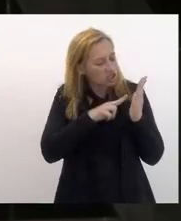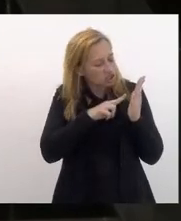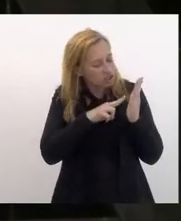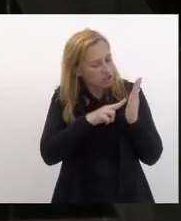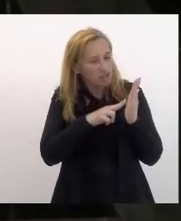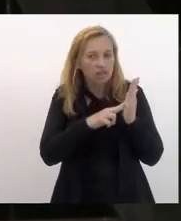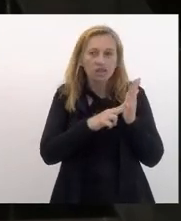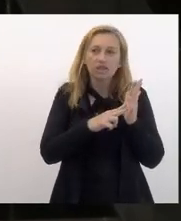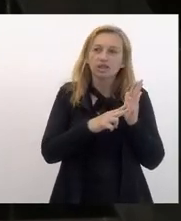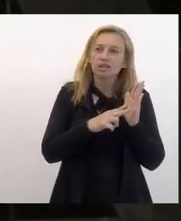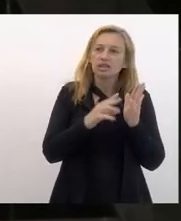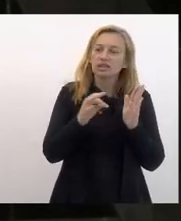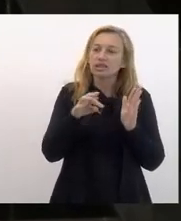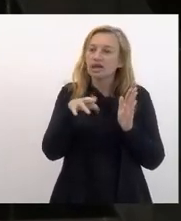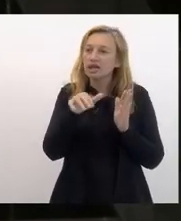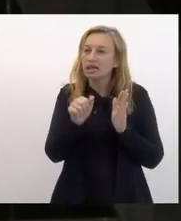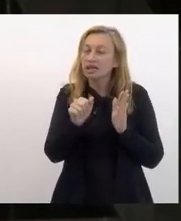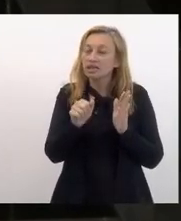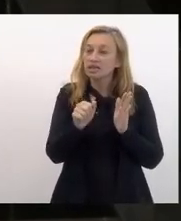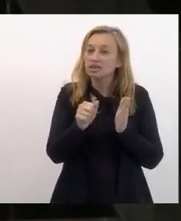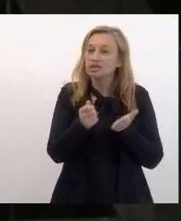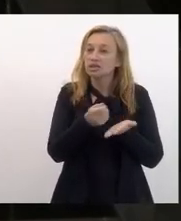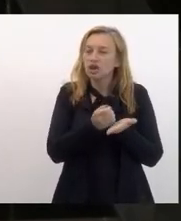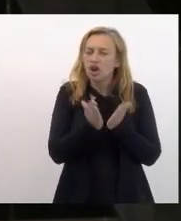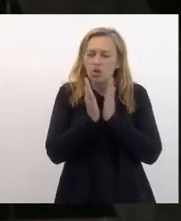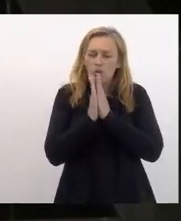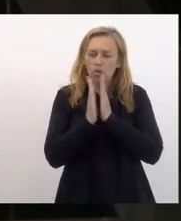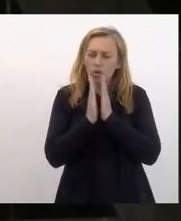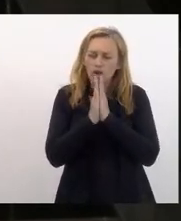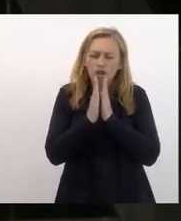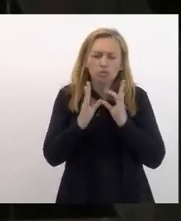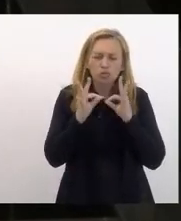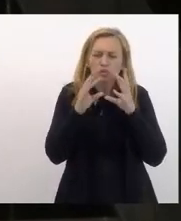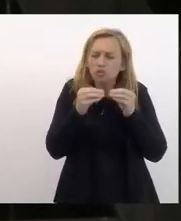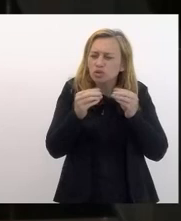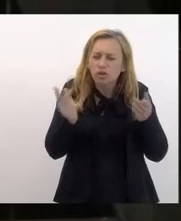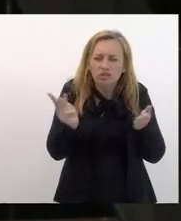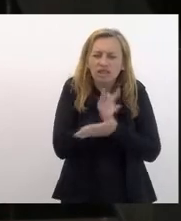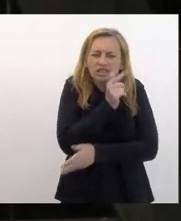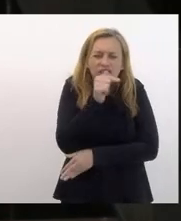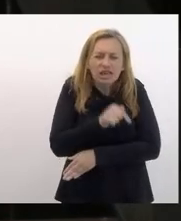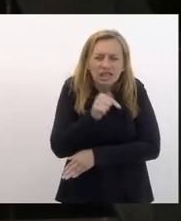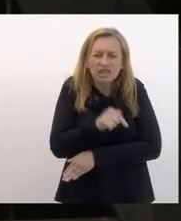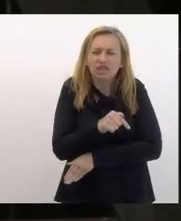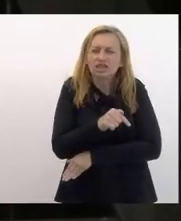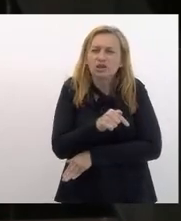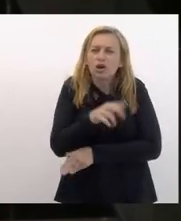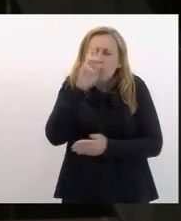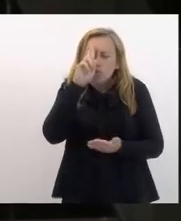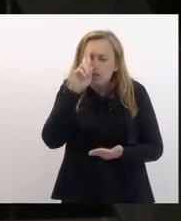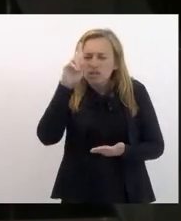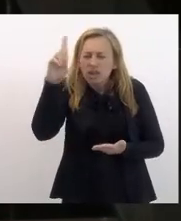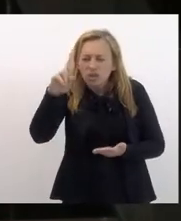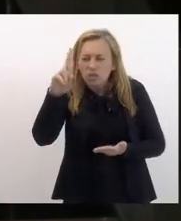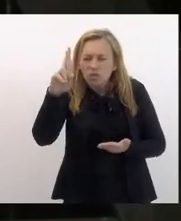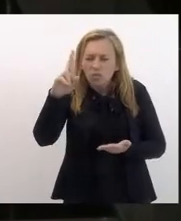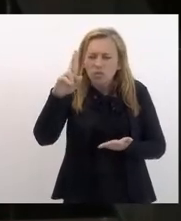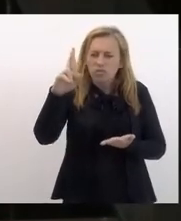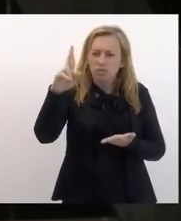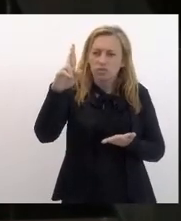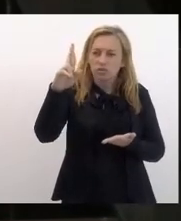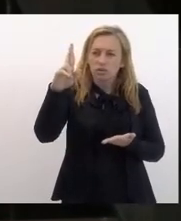esse trecho da Sagrada Escritura, porque enquanto estava orando por tudo isso que está acontecendo aqui, o Senhor